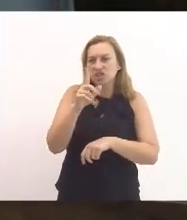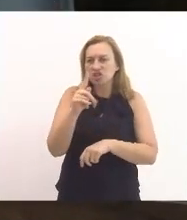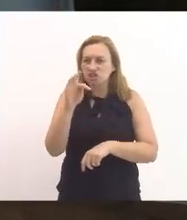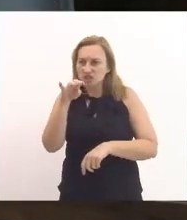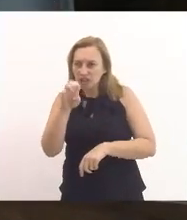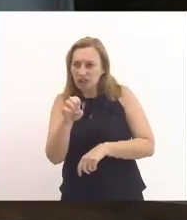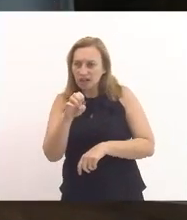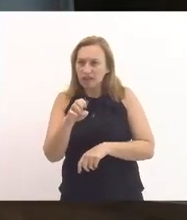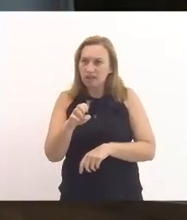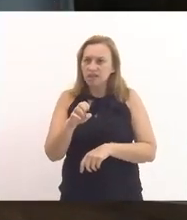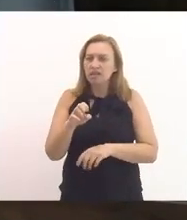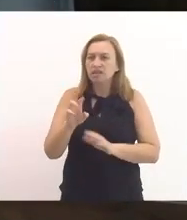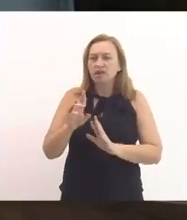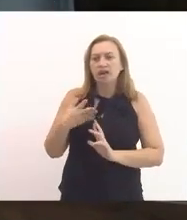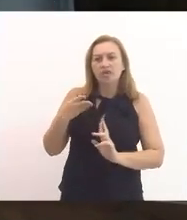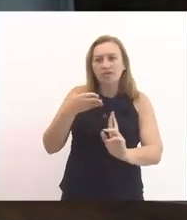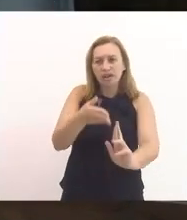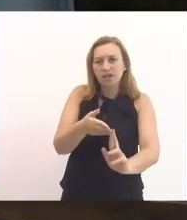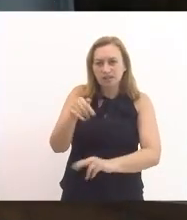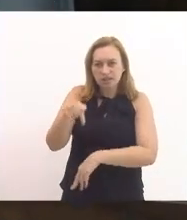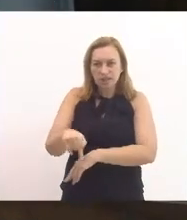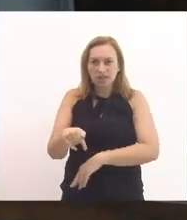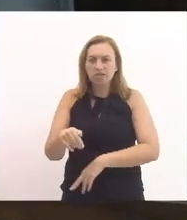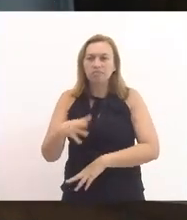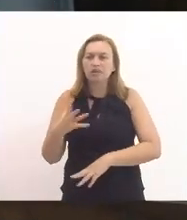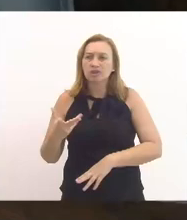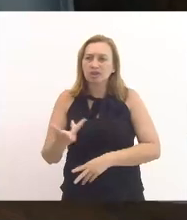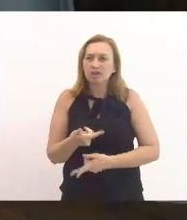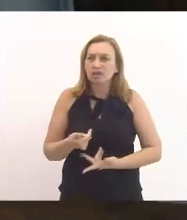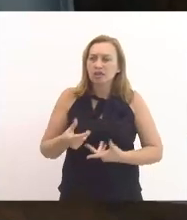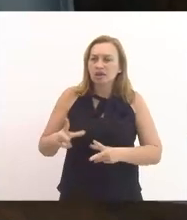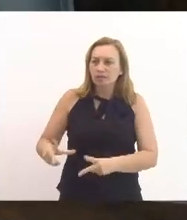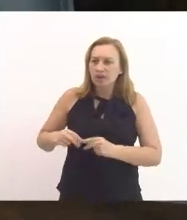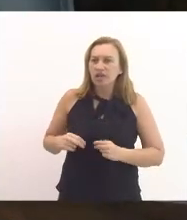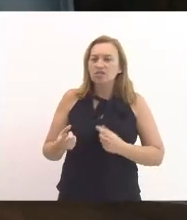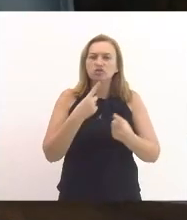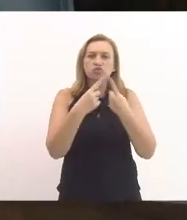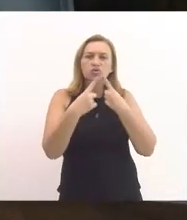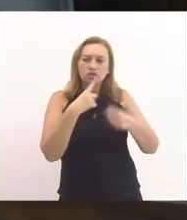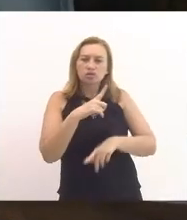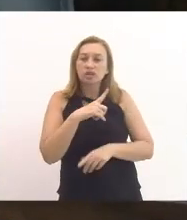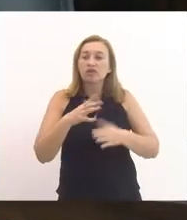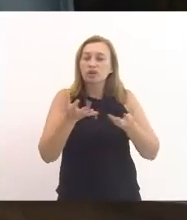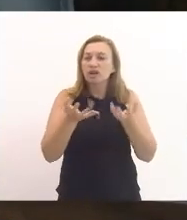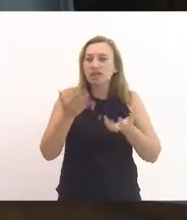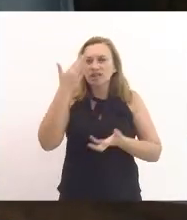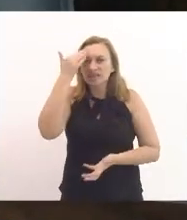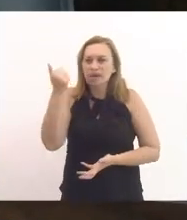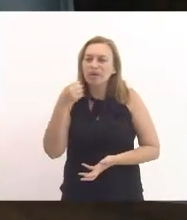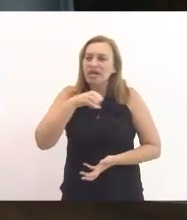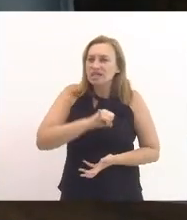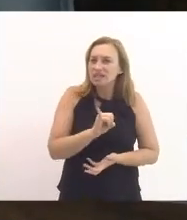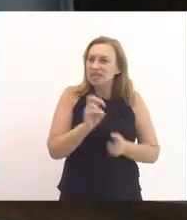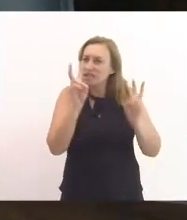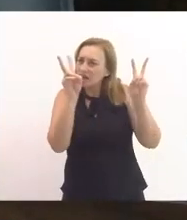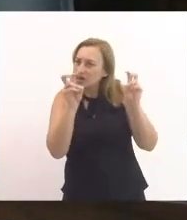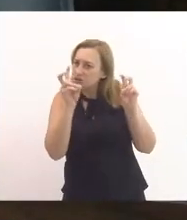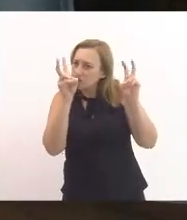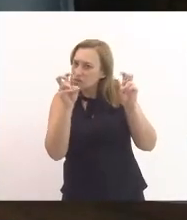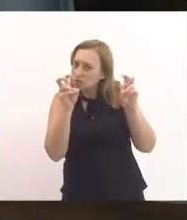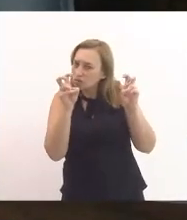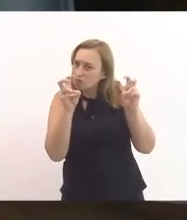até merece uma referência aqui é houve uma grande debate Então eu queria saber se essa questão